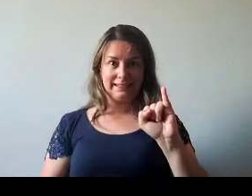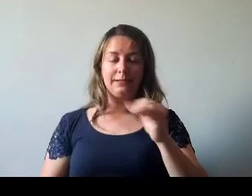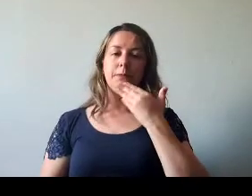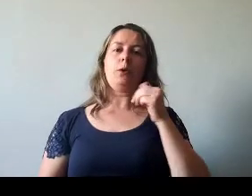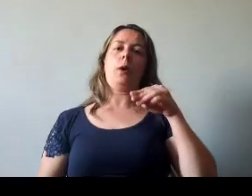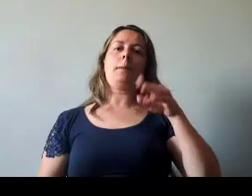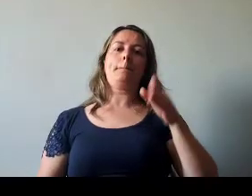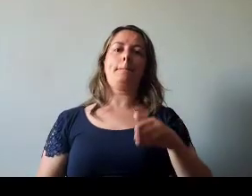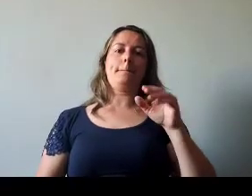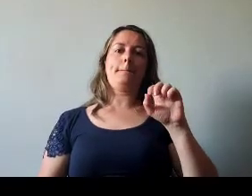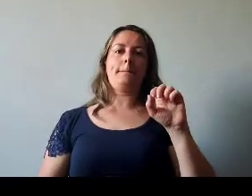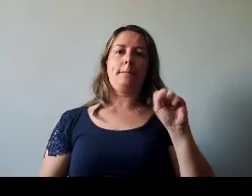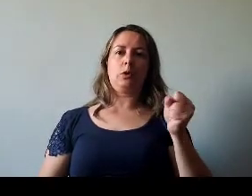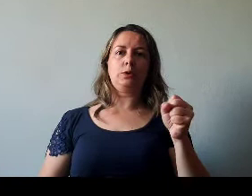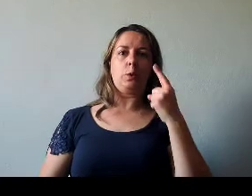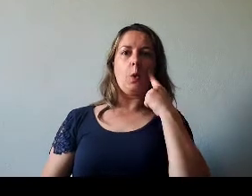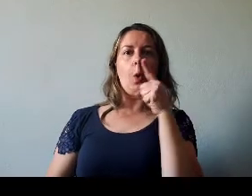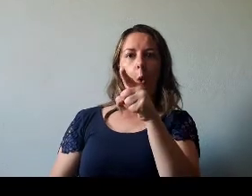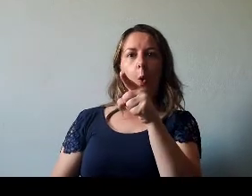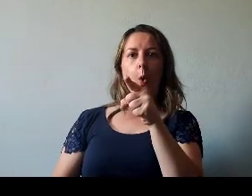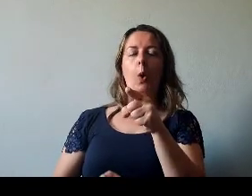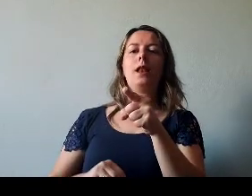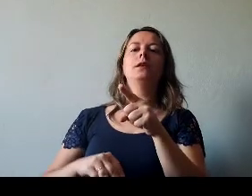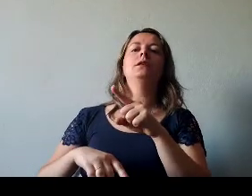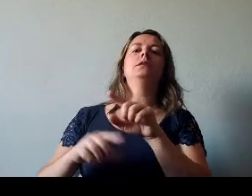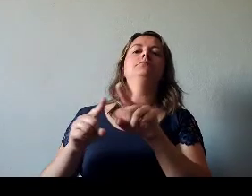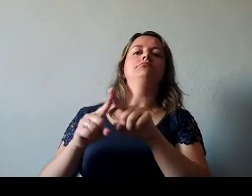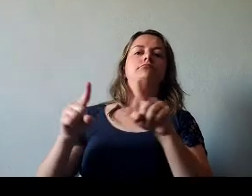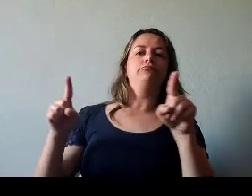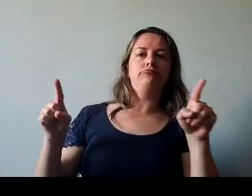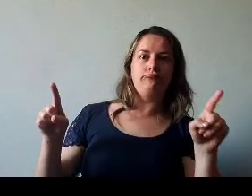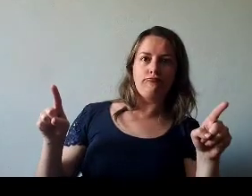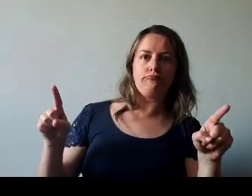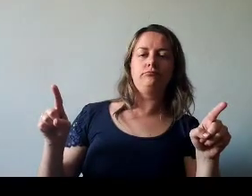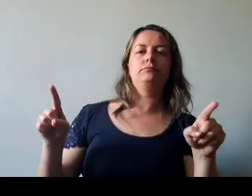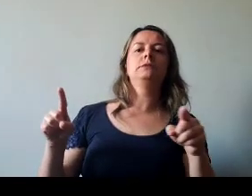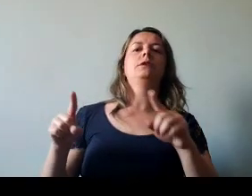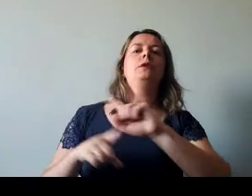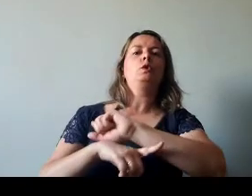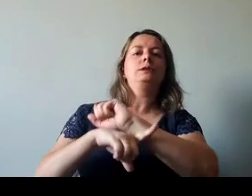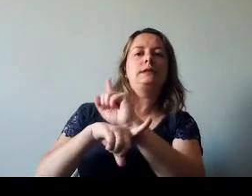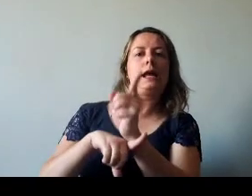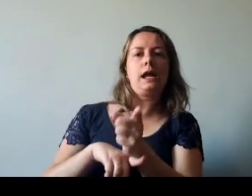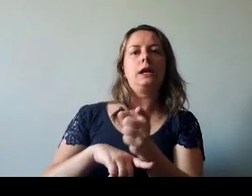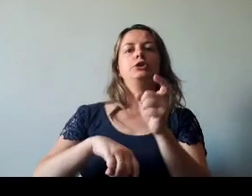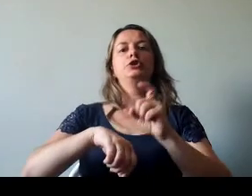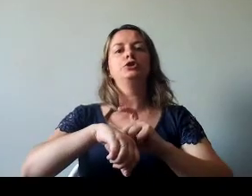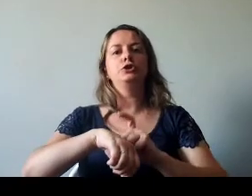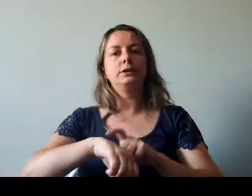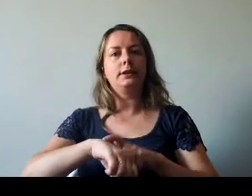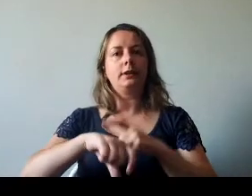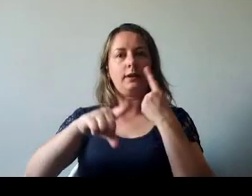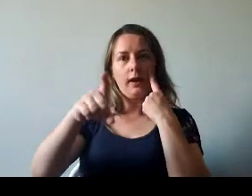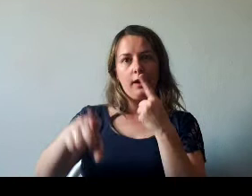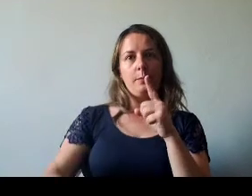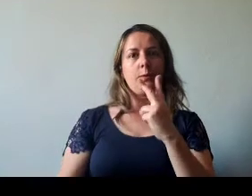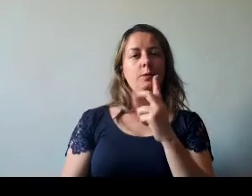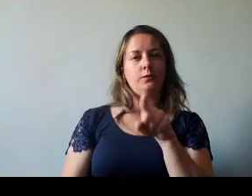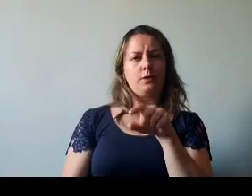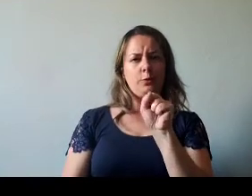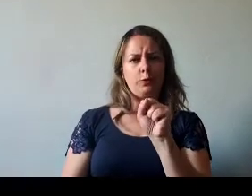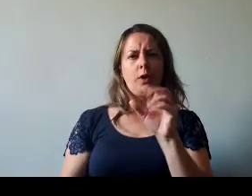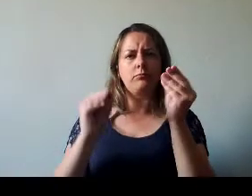tempo de 2,8 segundos, que é o que ele gasta para chegar nessa velocidade. E a gente vai jogar na fórmula, ΔV sobre ΔT,